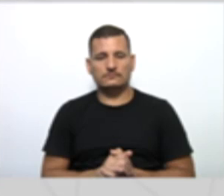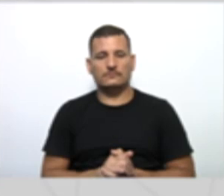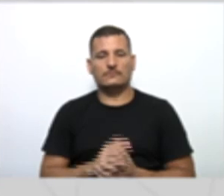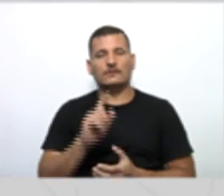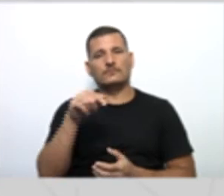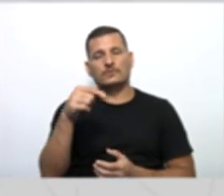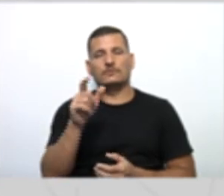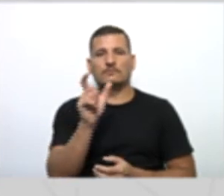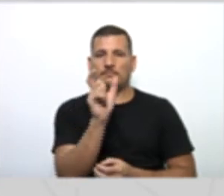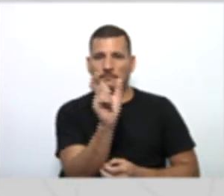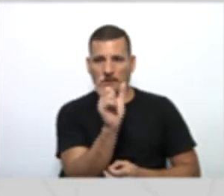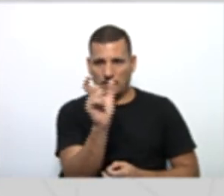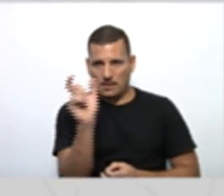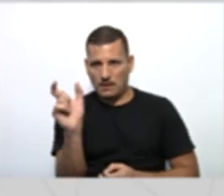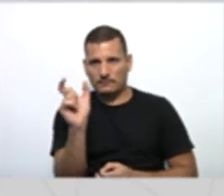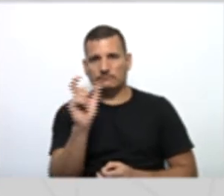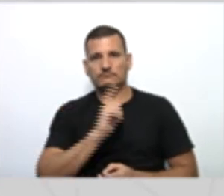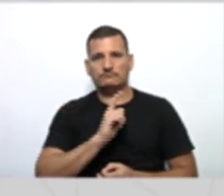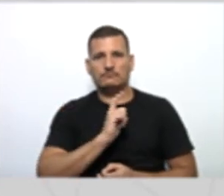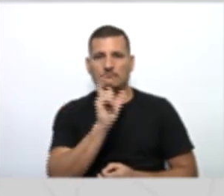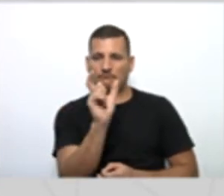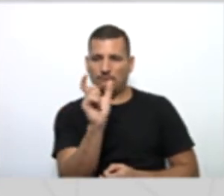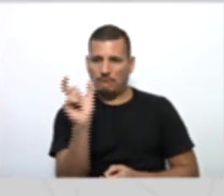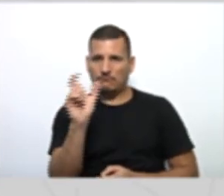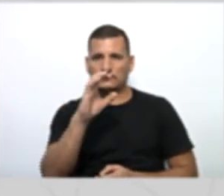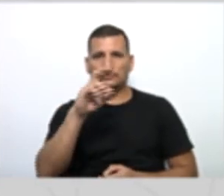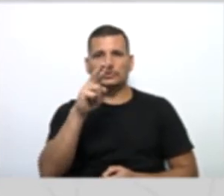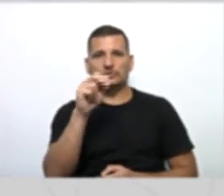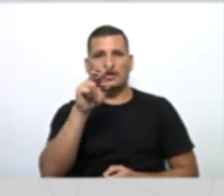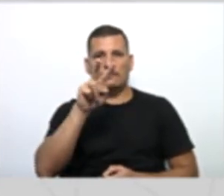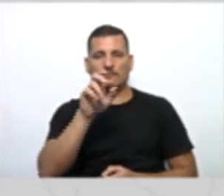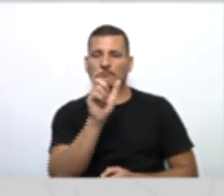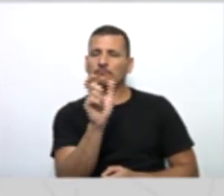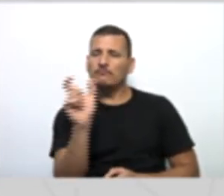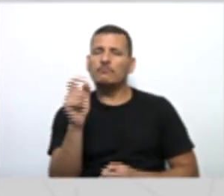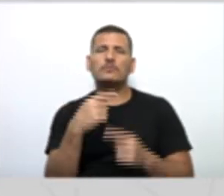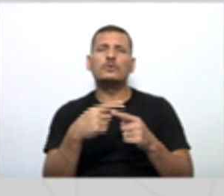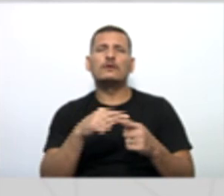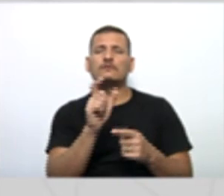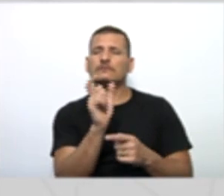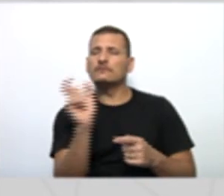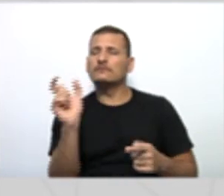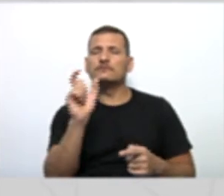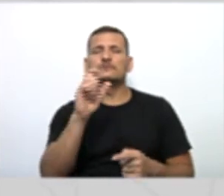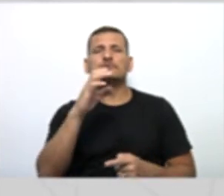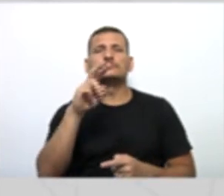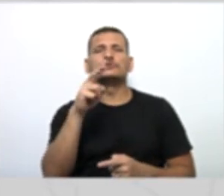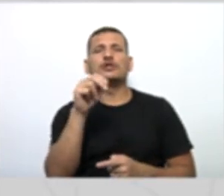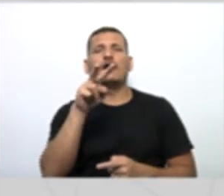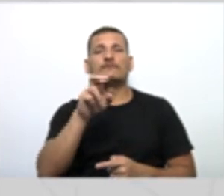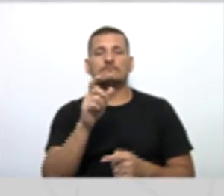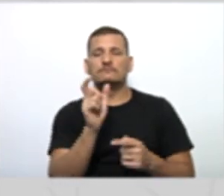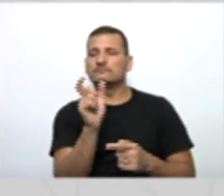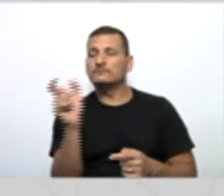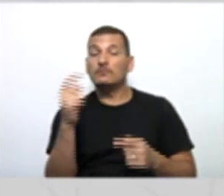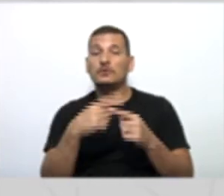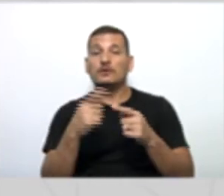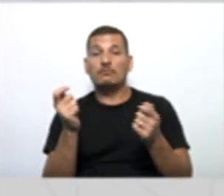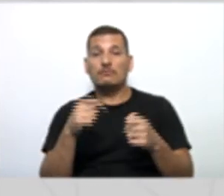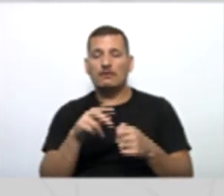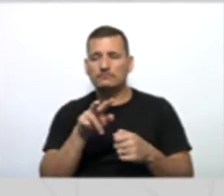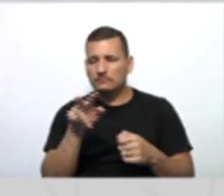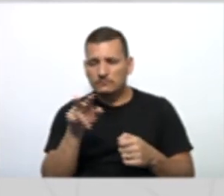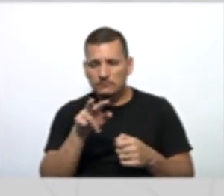as palavras-chave a serem identificadas no texto. Por que palavras-chave? Porque essas palavras ajudam você a localizar